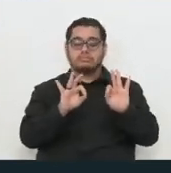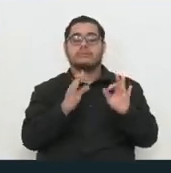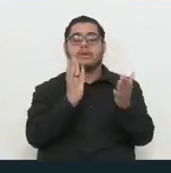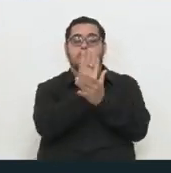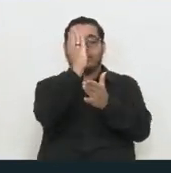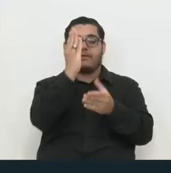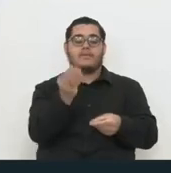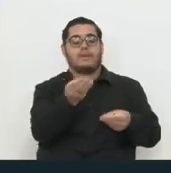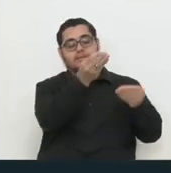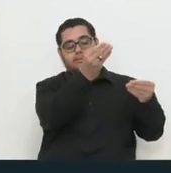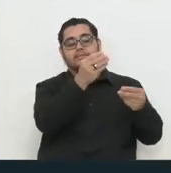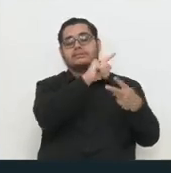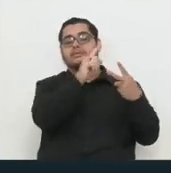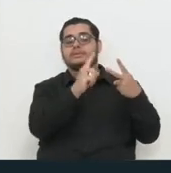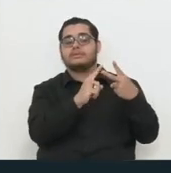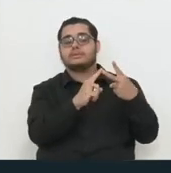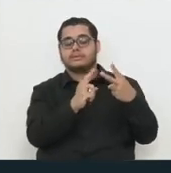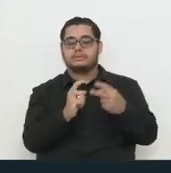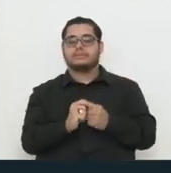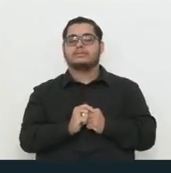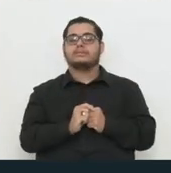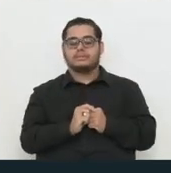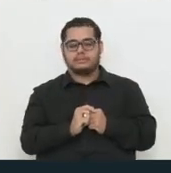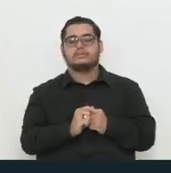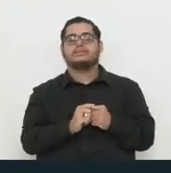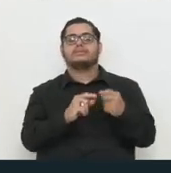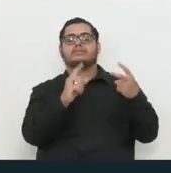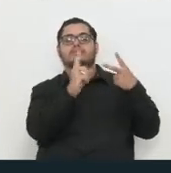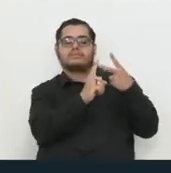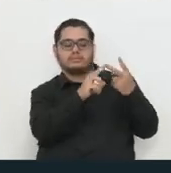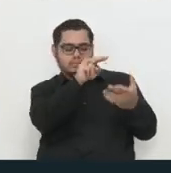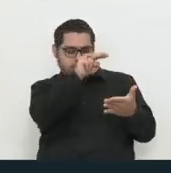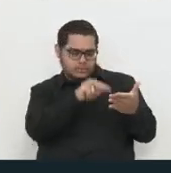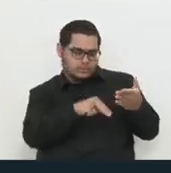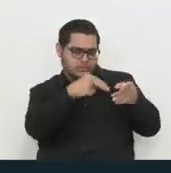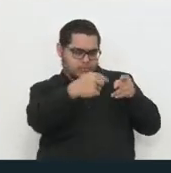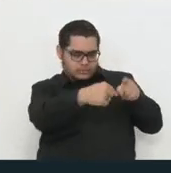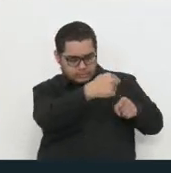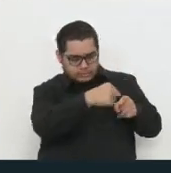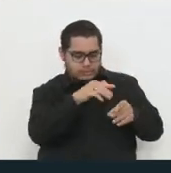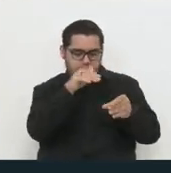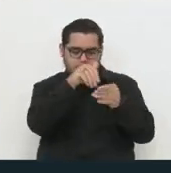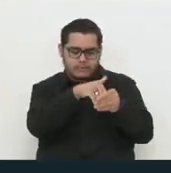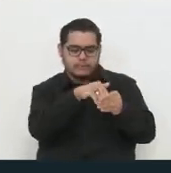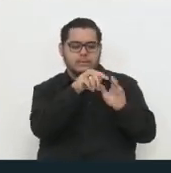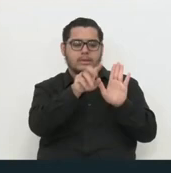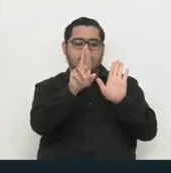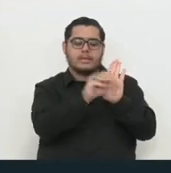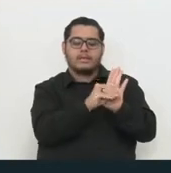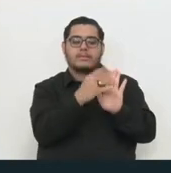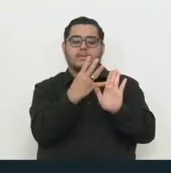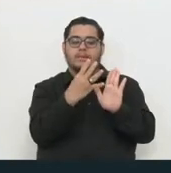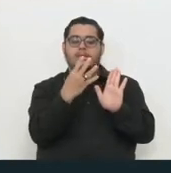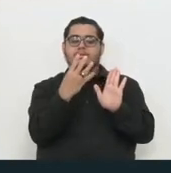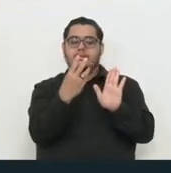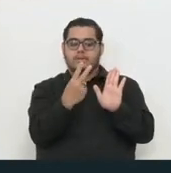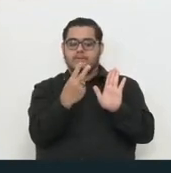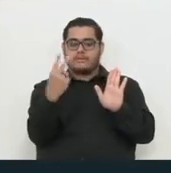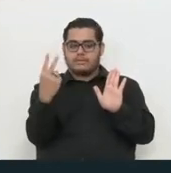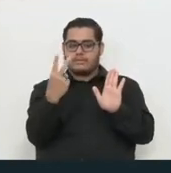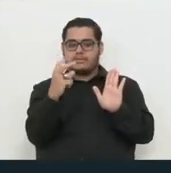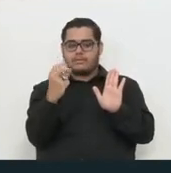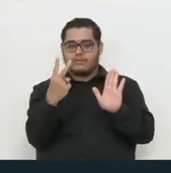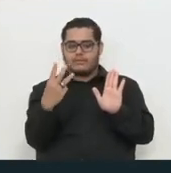aprovado em caminhos 2 e tem dois votação do requerimento 432/2023 informações sobre a regulamentação